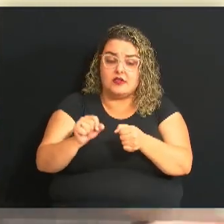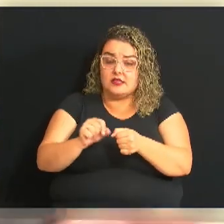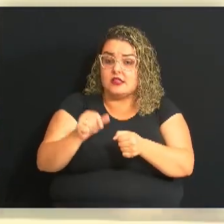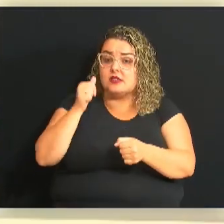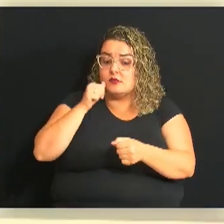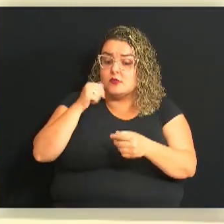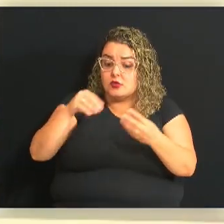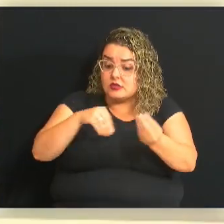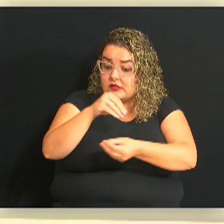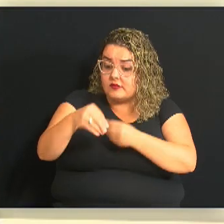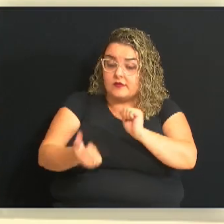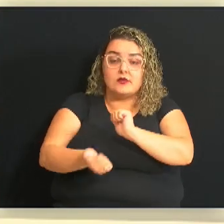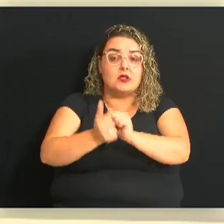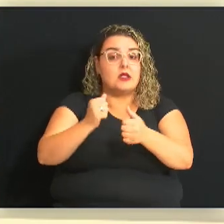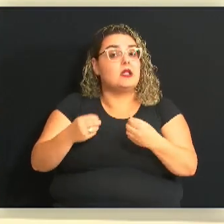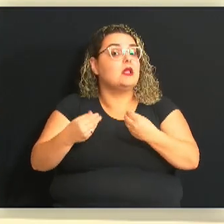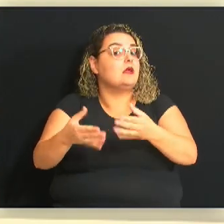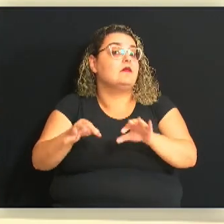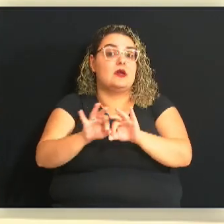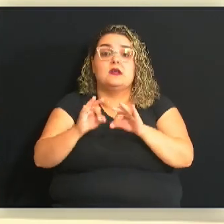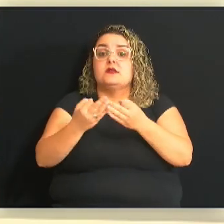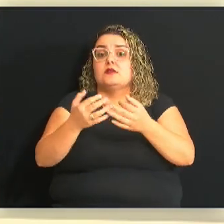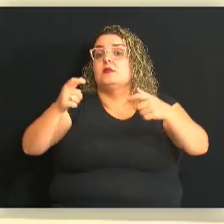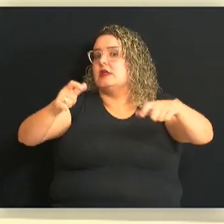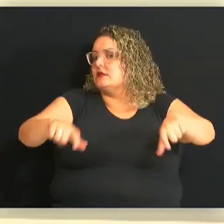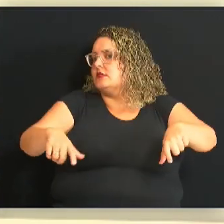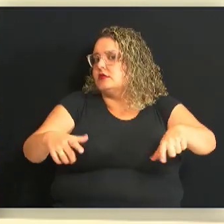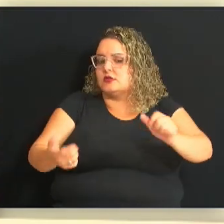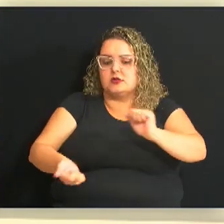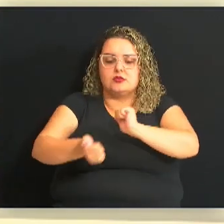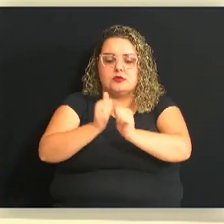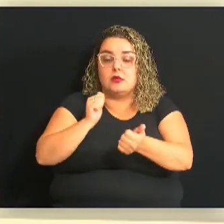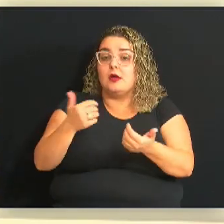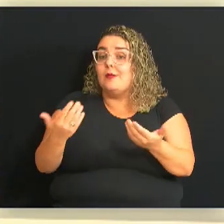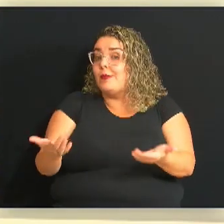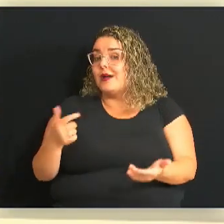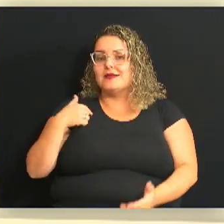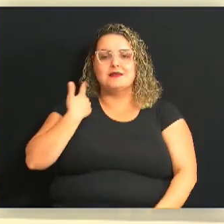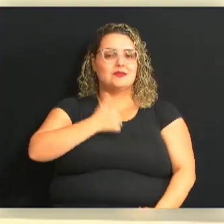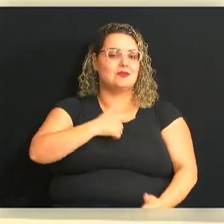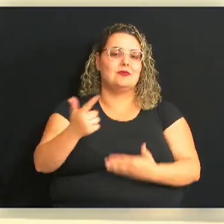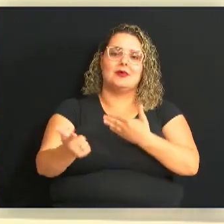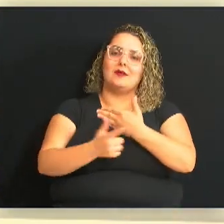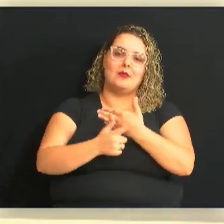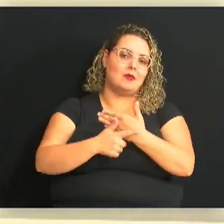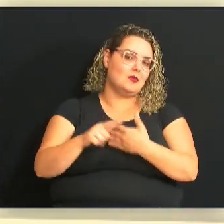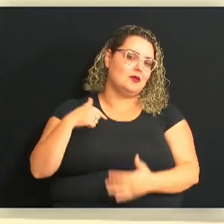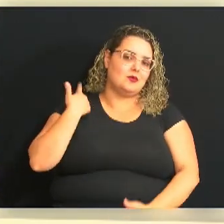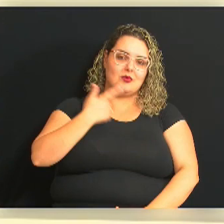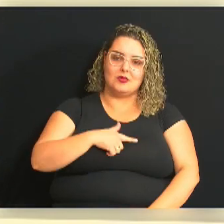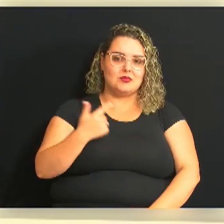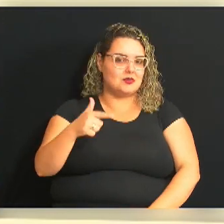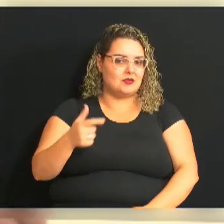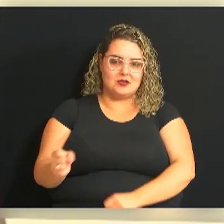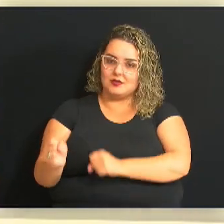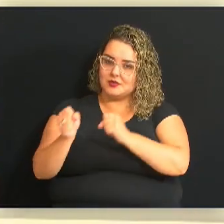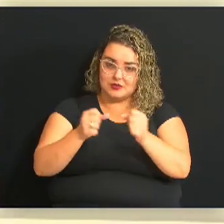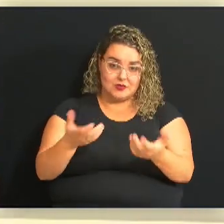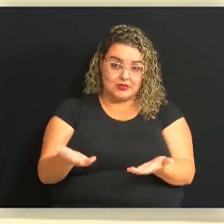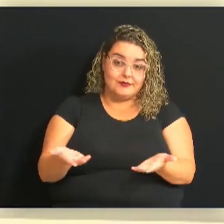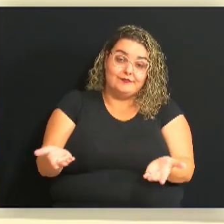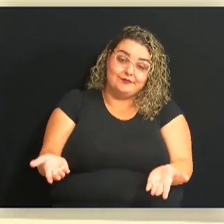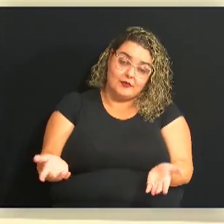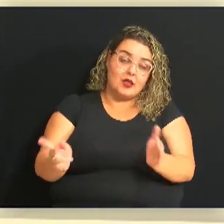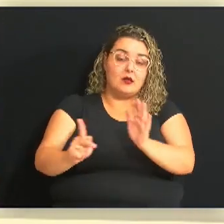com futebol, levar as famílias para os estádios, mas não é nossa função, nós não temos este poder. Então é um